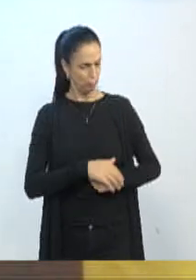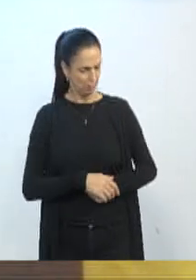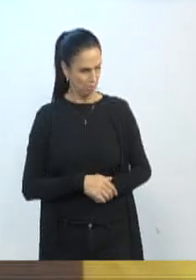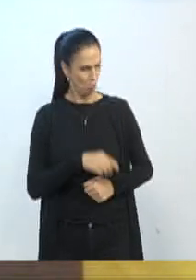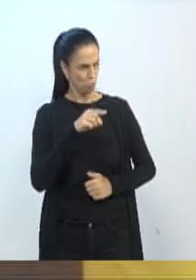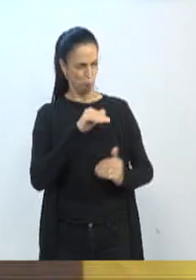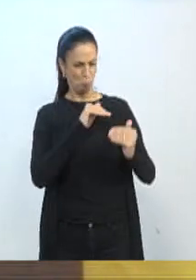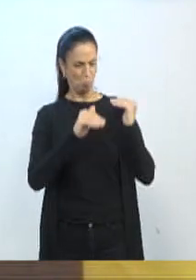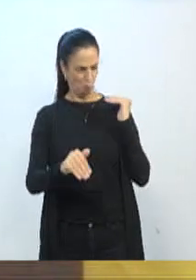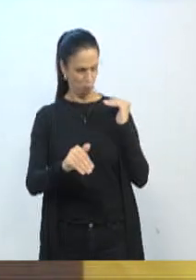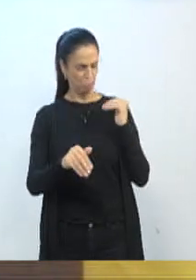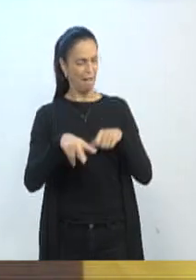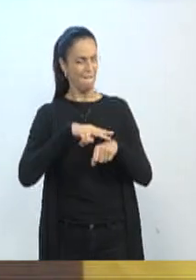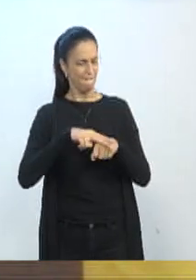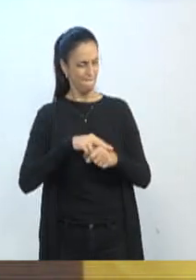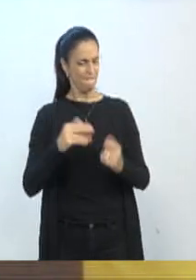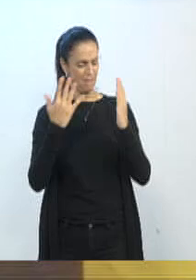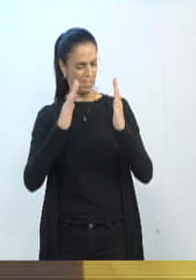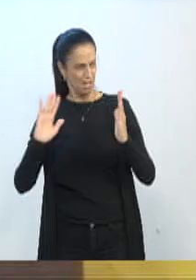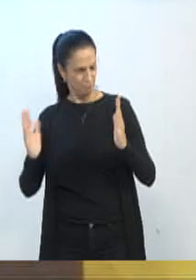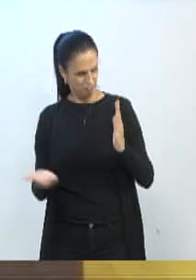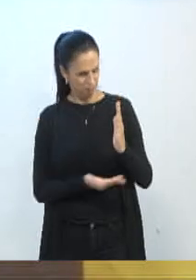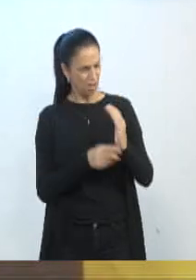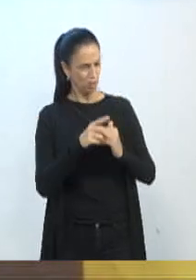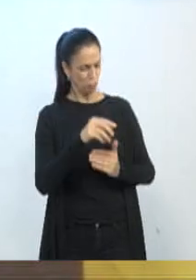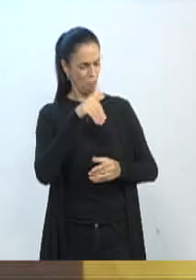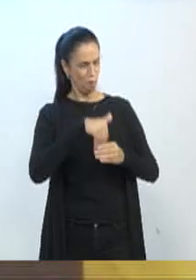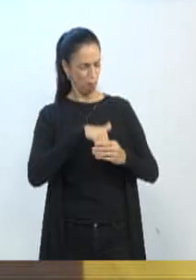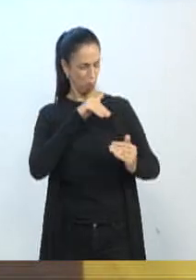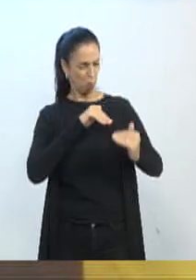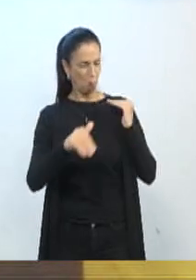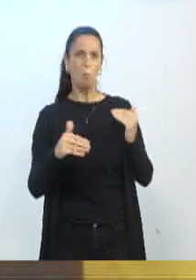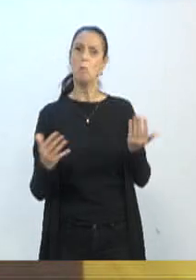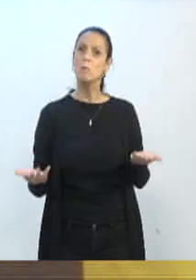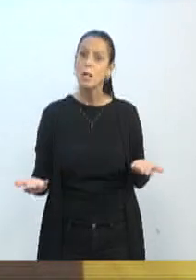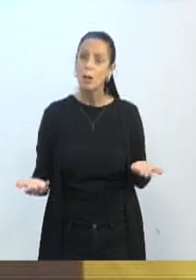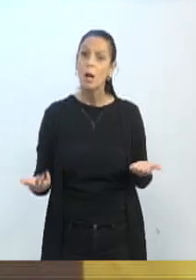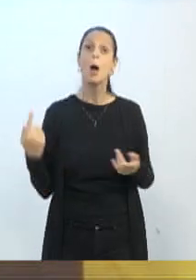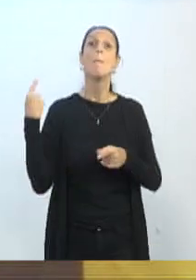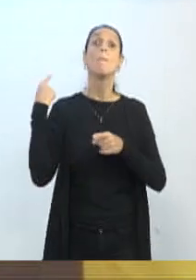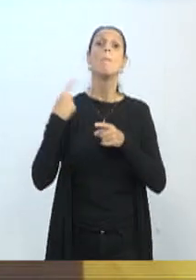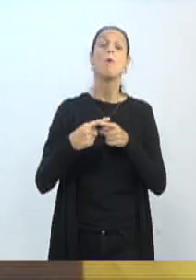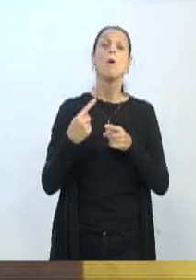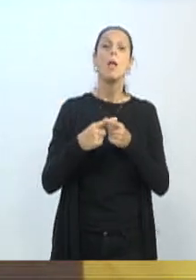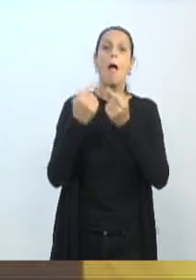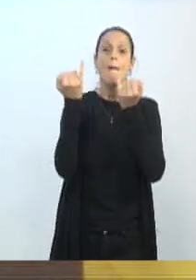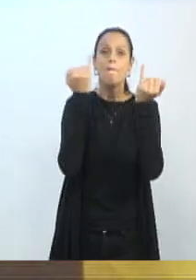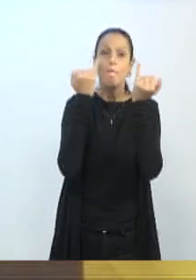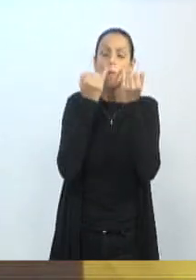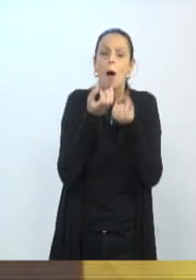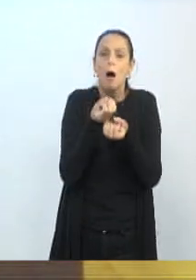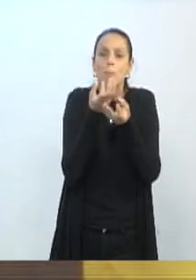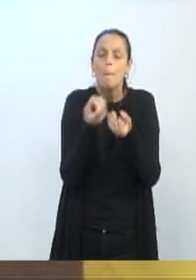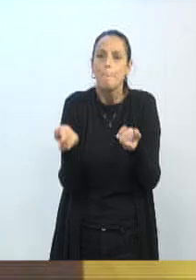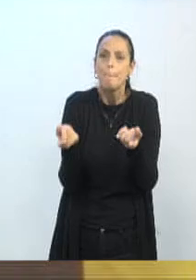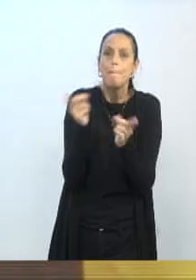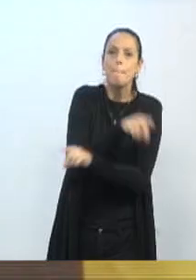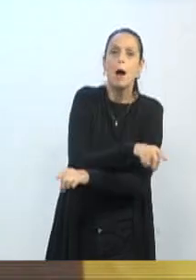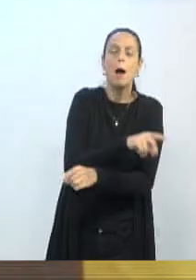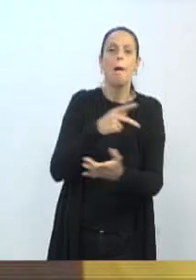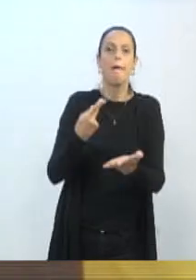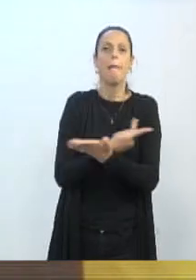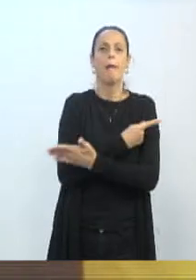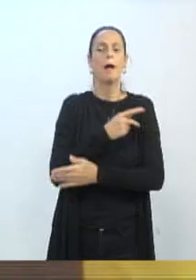é contra roçada votar contra o requerimento porque chegou na comunidade em vários cantos